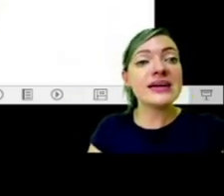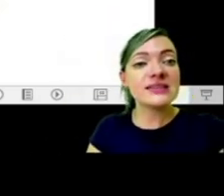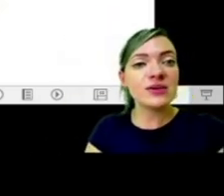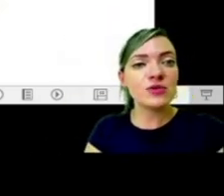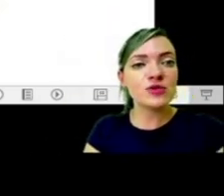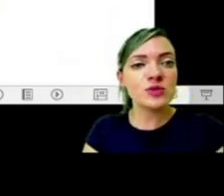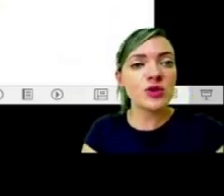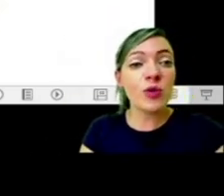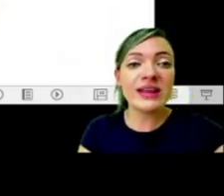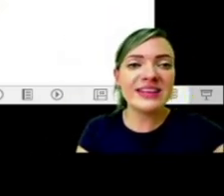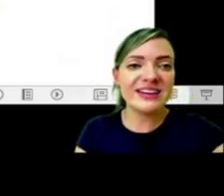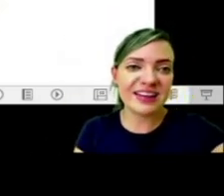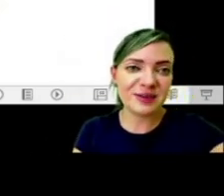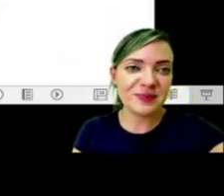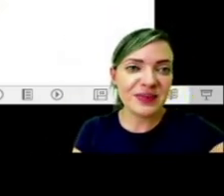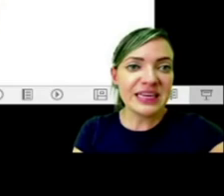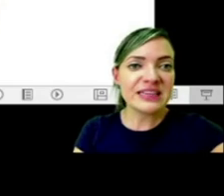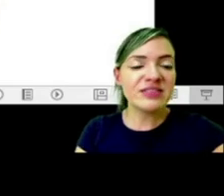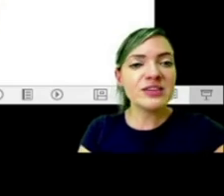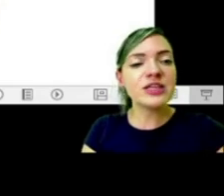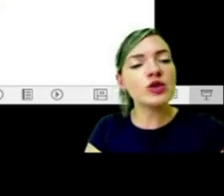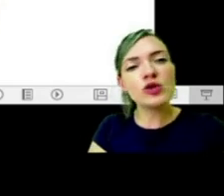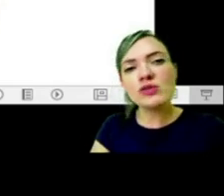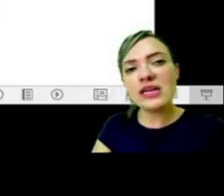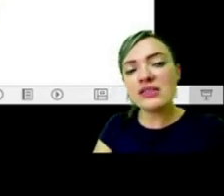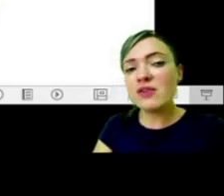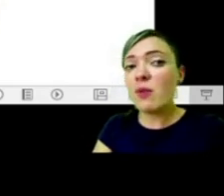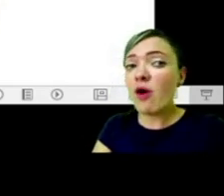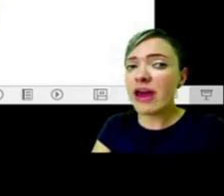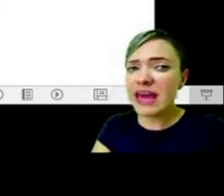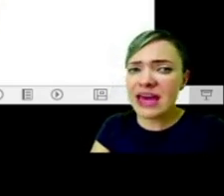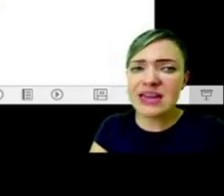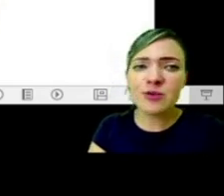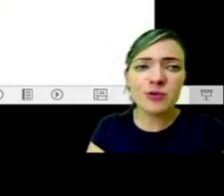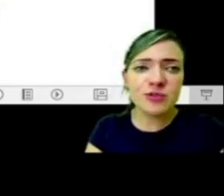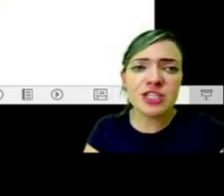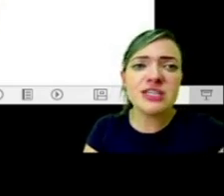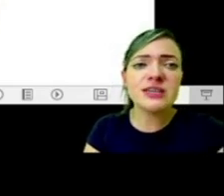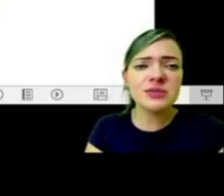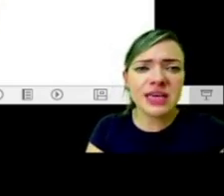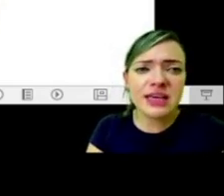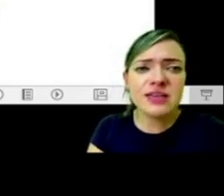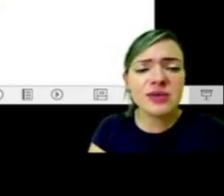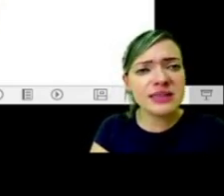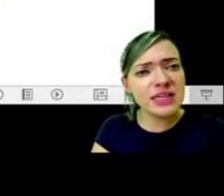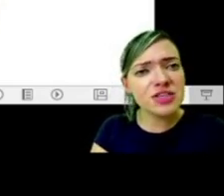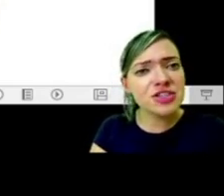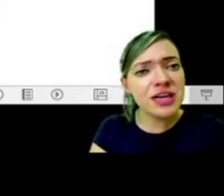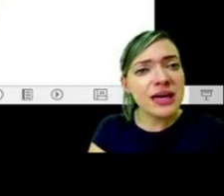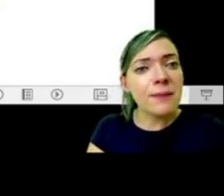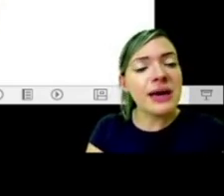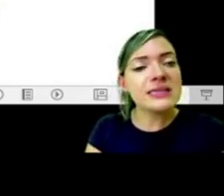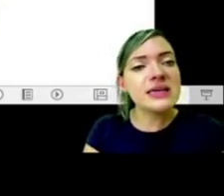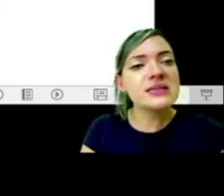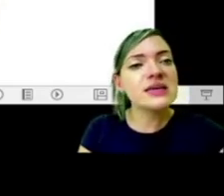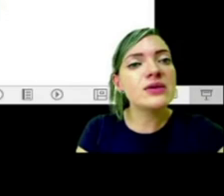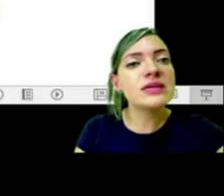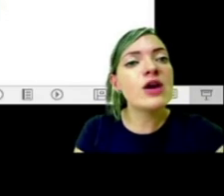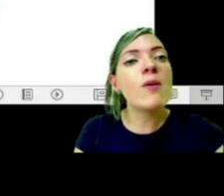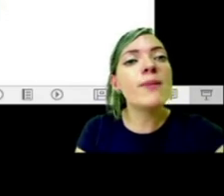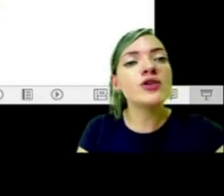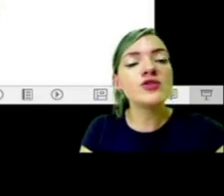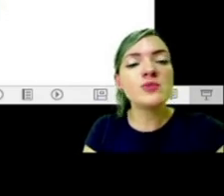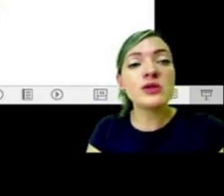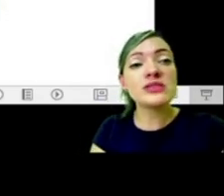alimentando a garça, que é um consumidor quaternário. Tá vendo que todos eles vão morrer em algum dia? Eu sei que isso é triste. Mas eles